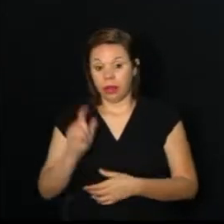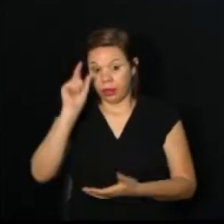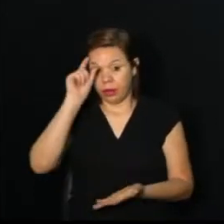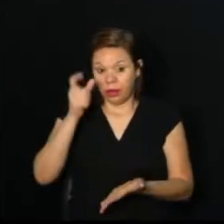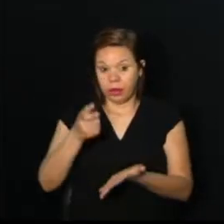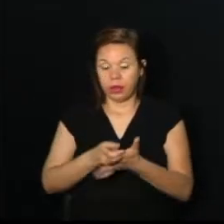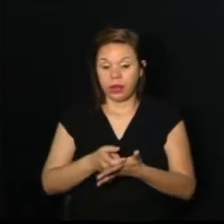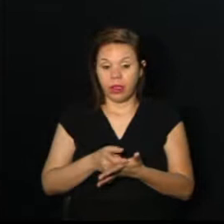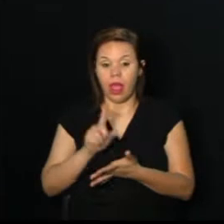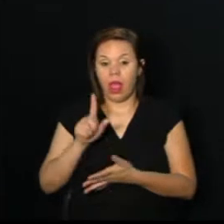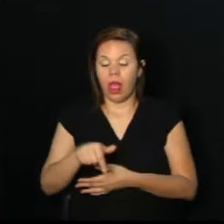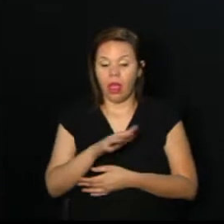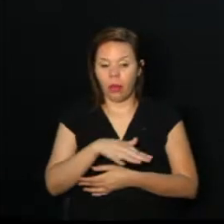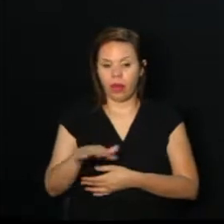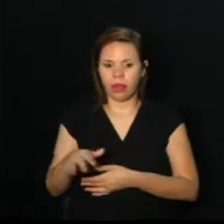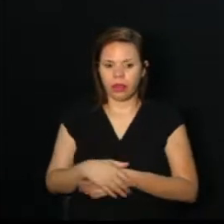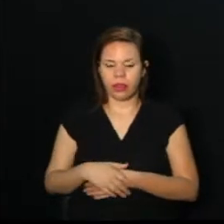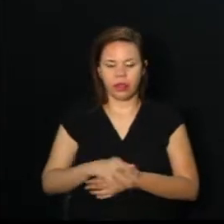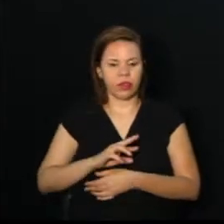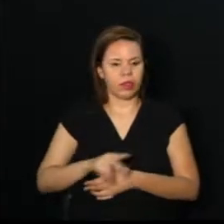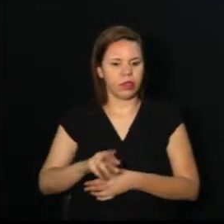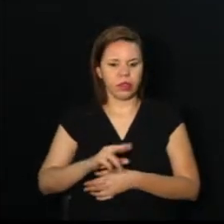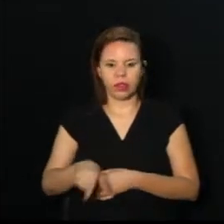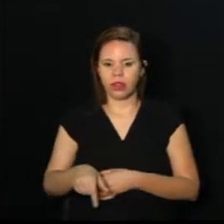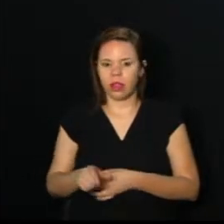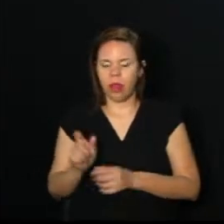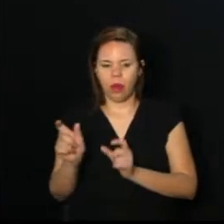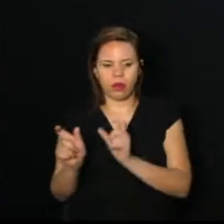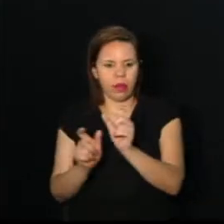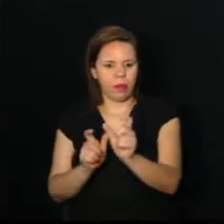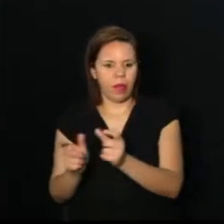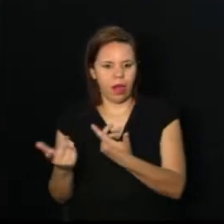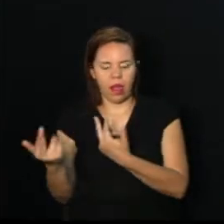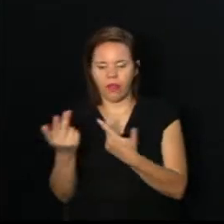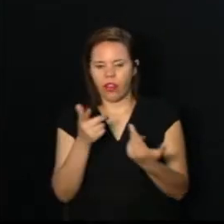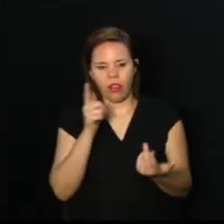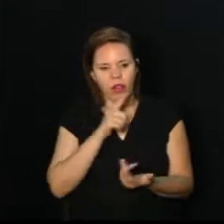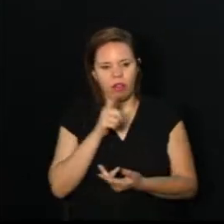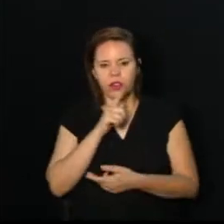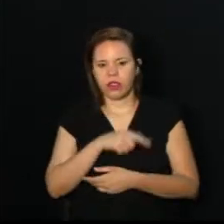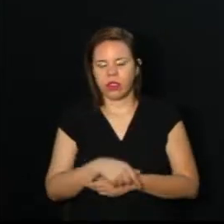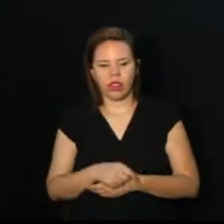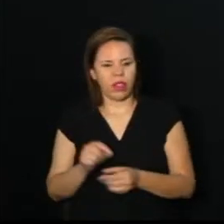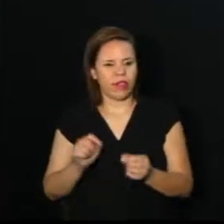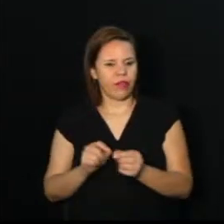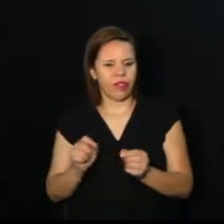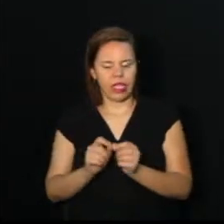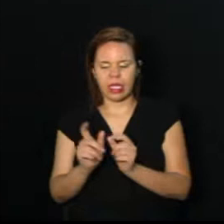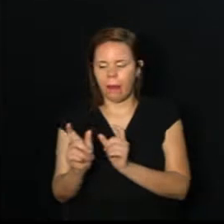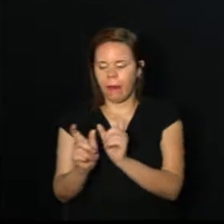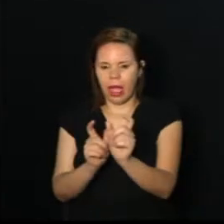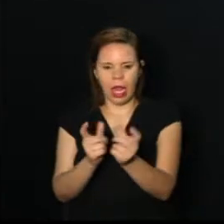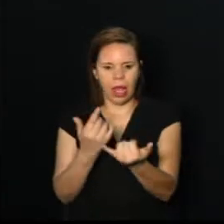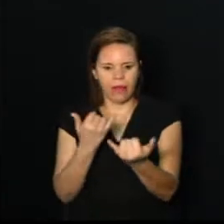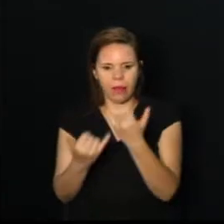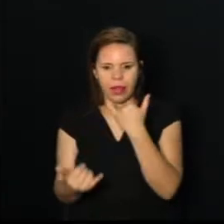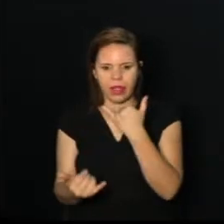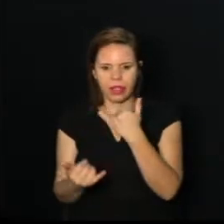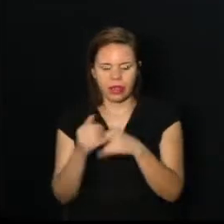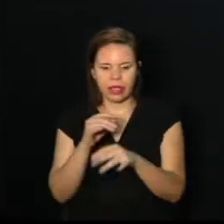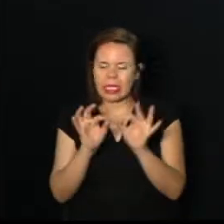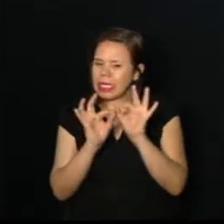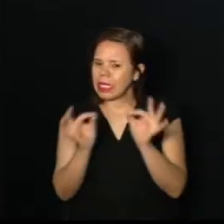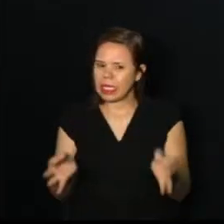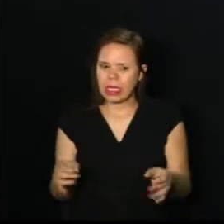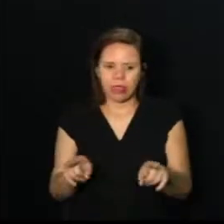disléxico é uma criança que não rima. Ele não consegue fazer rima, nem rimas